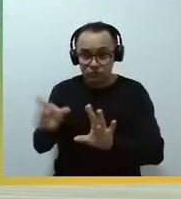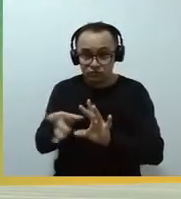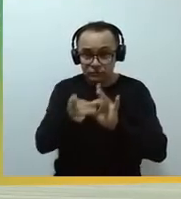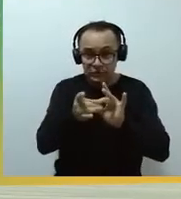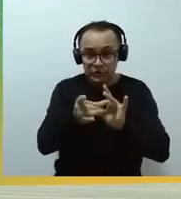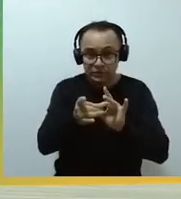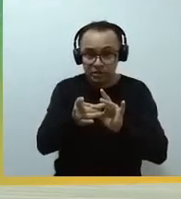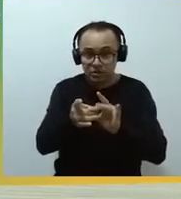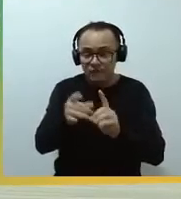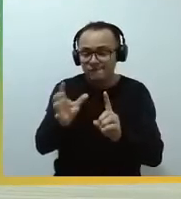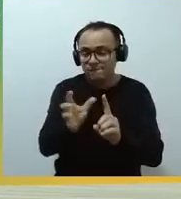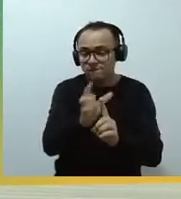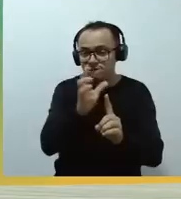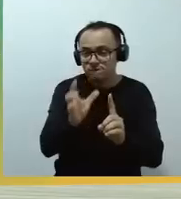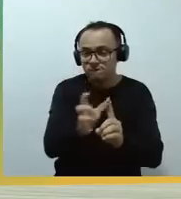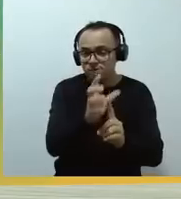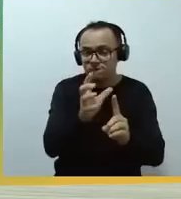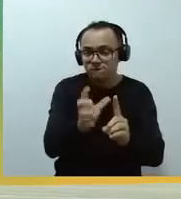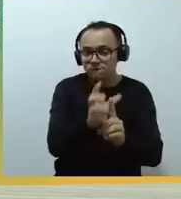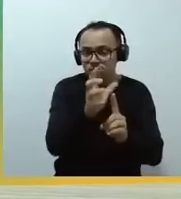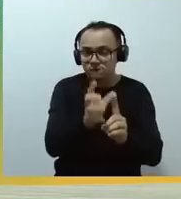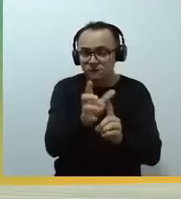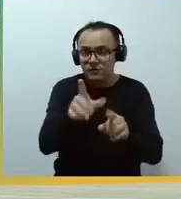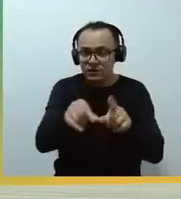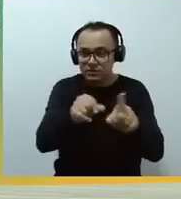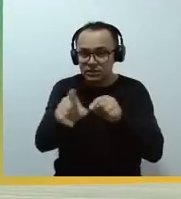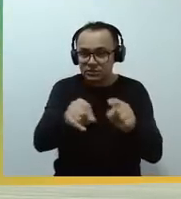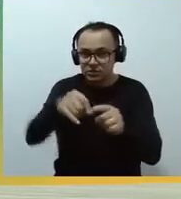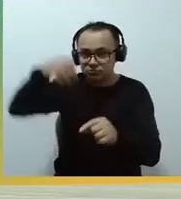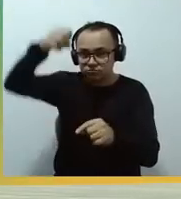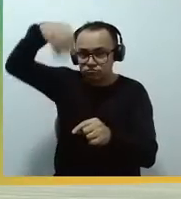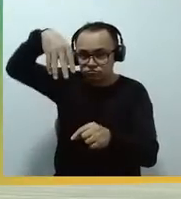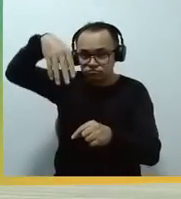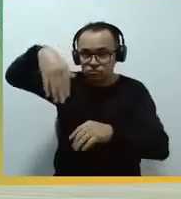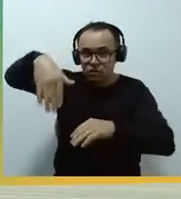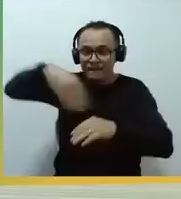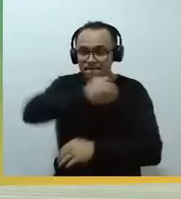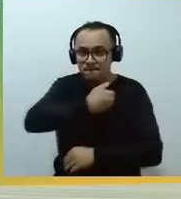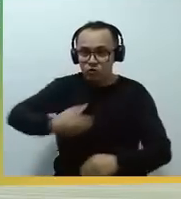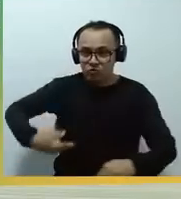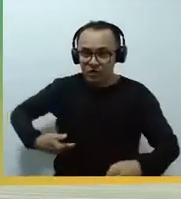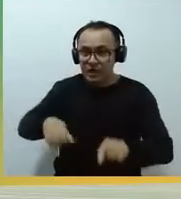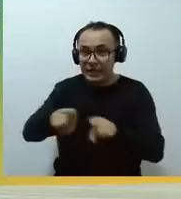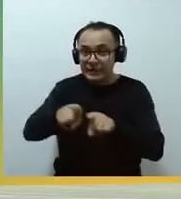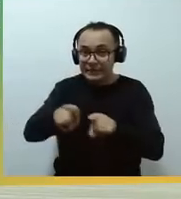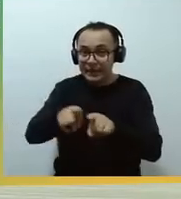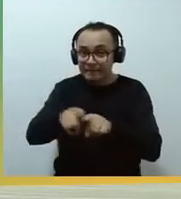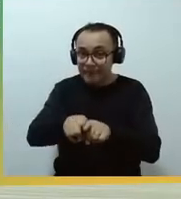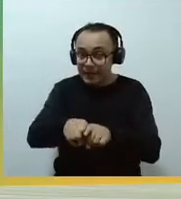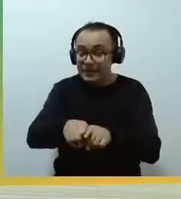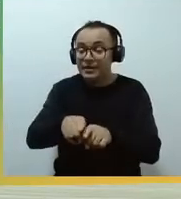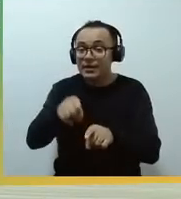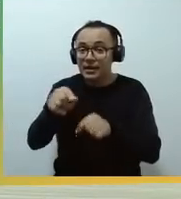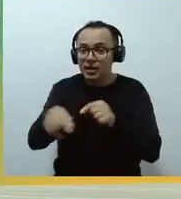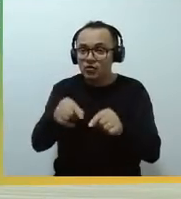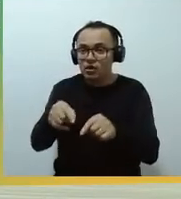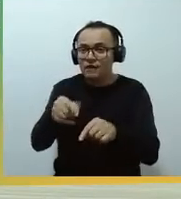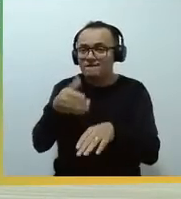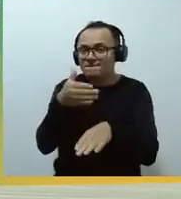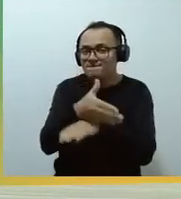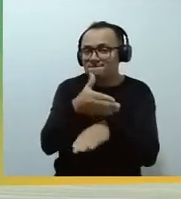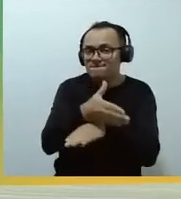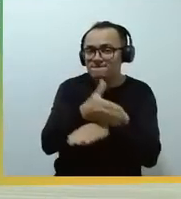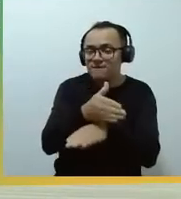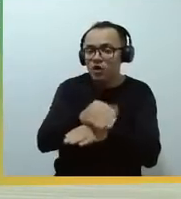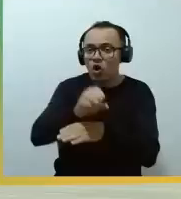participação nessa licitação da iluminação pública e não teve nenhuma uma interferência do Odair José